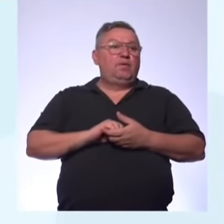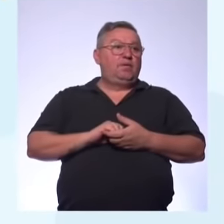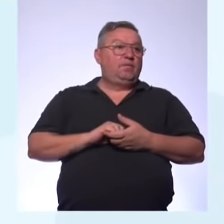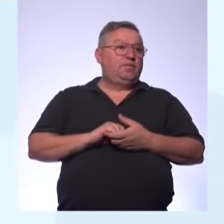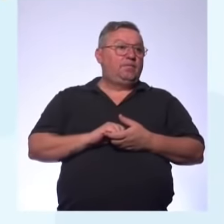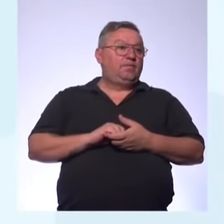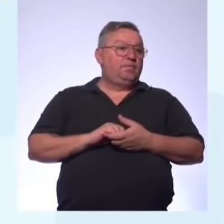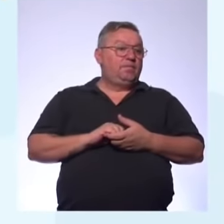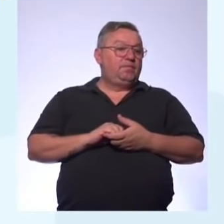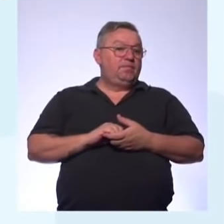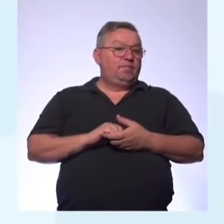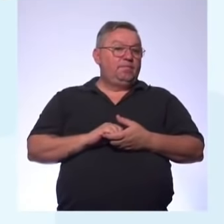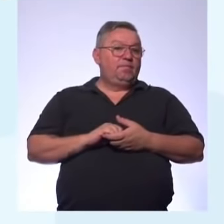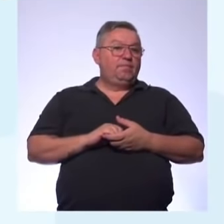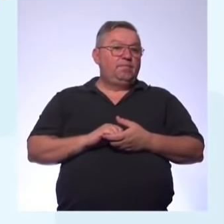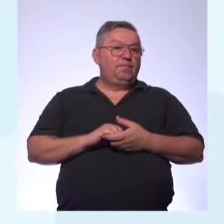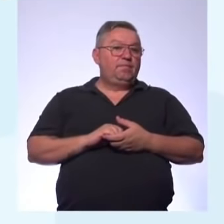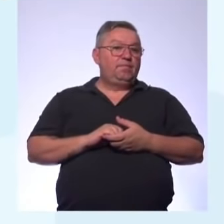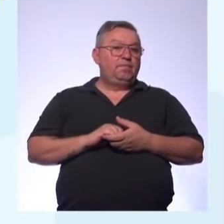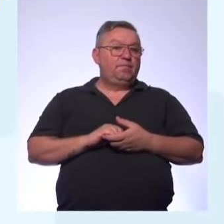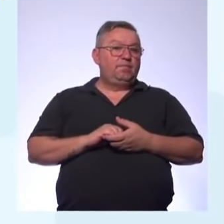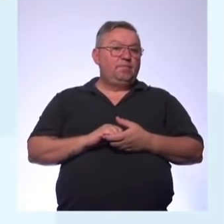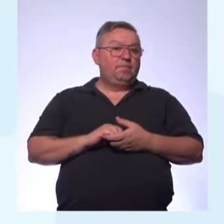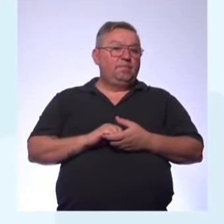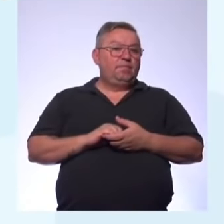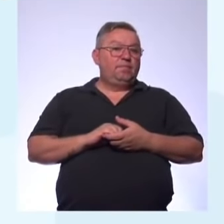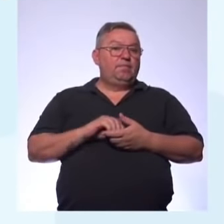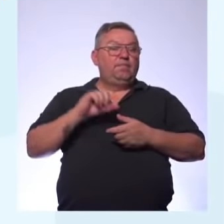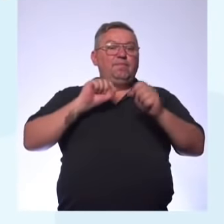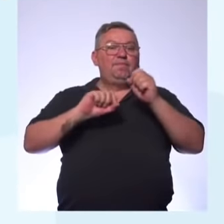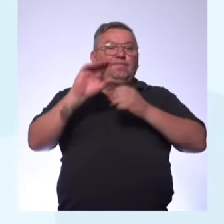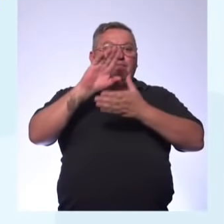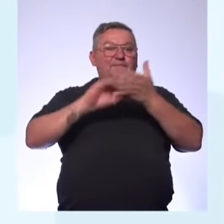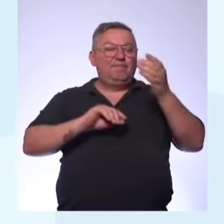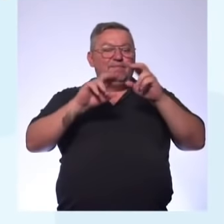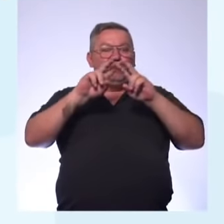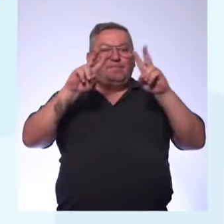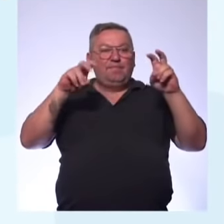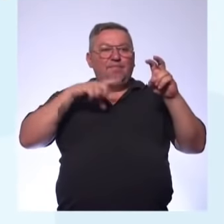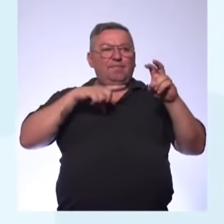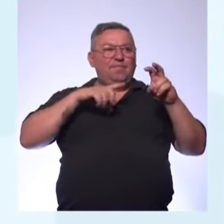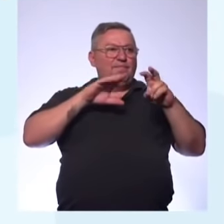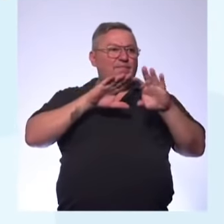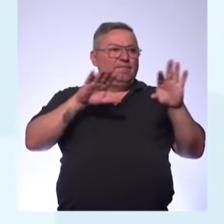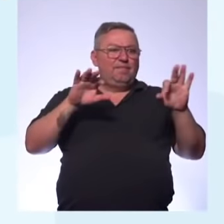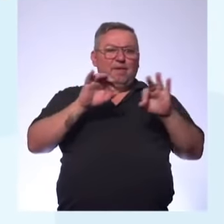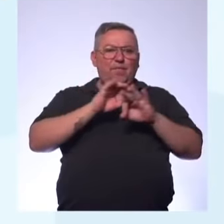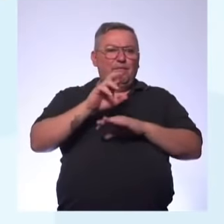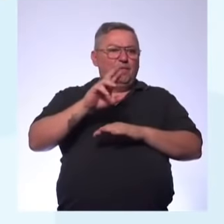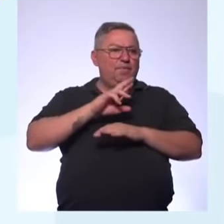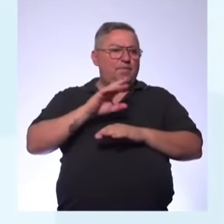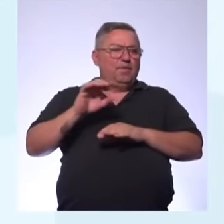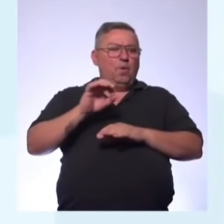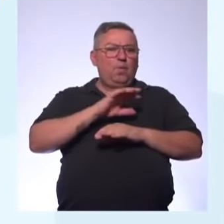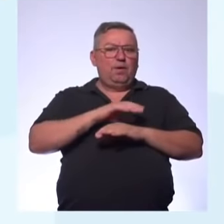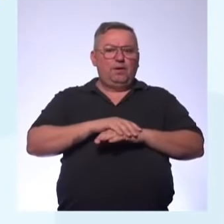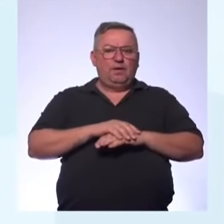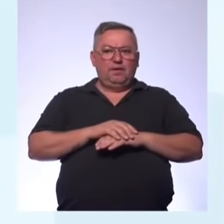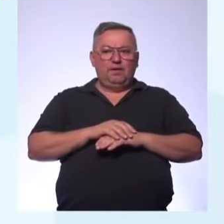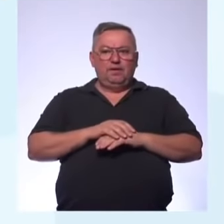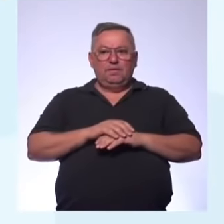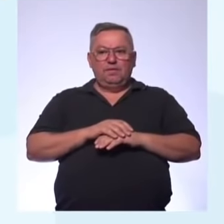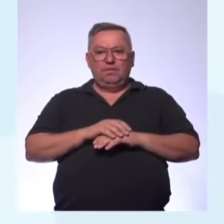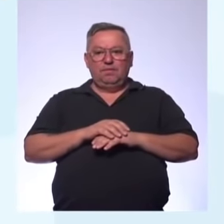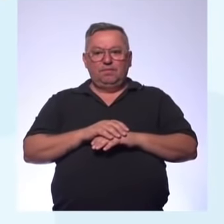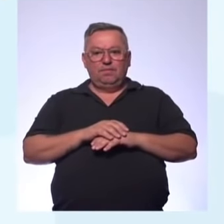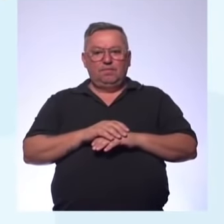características that are determinei que maior pênis era só copiar que ele três que estava ali gente tava até a resposta completa né Edna